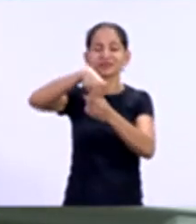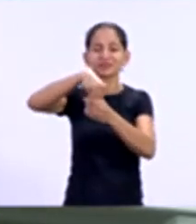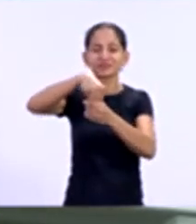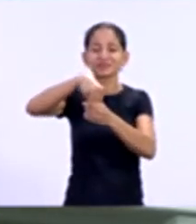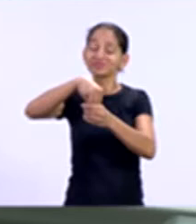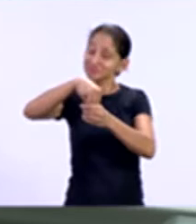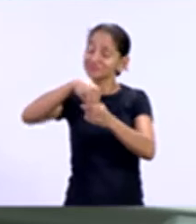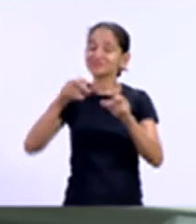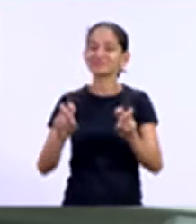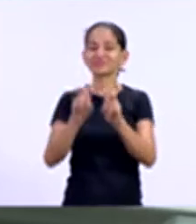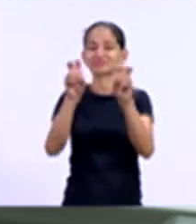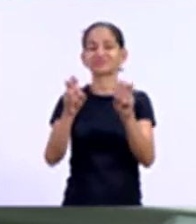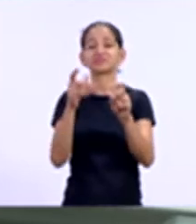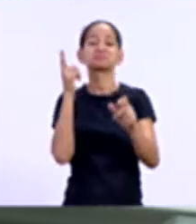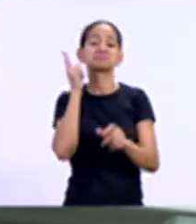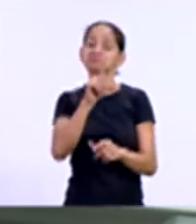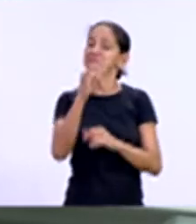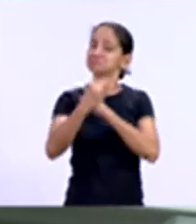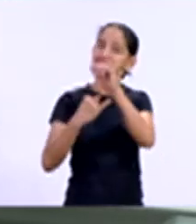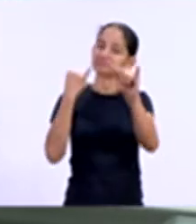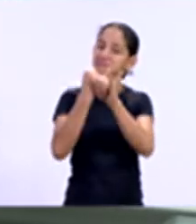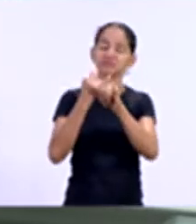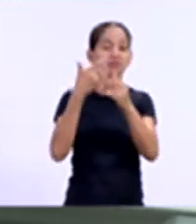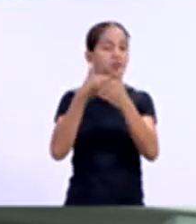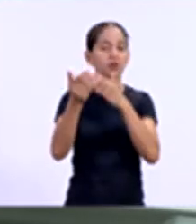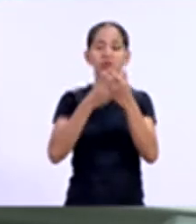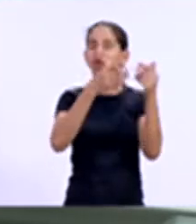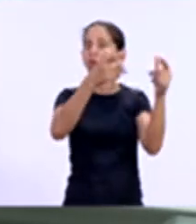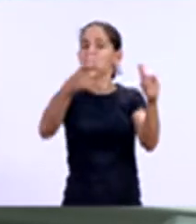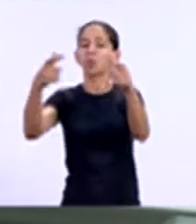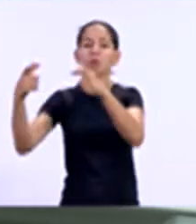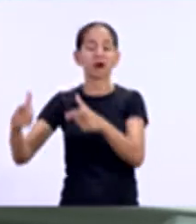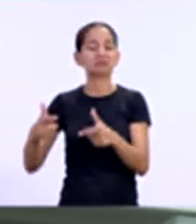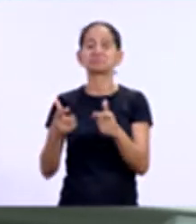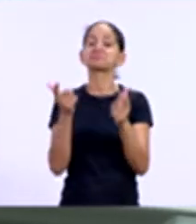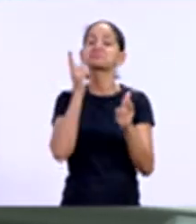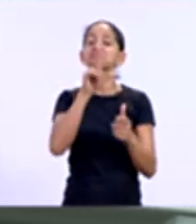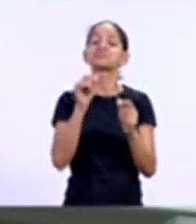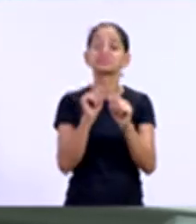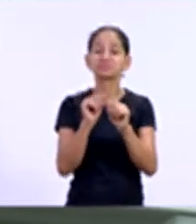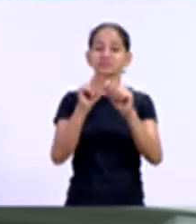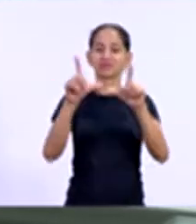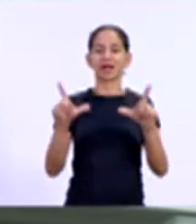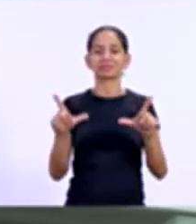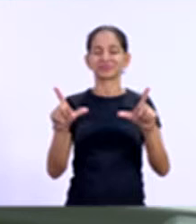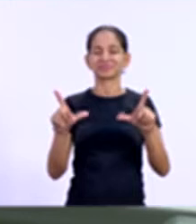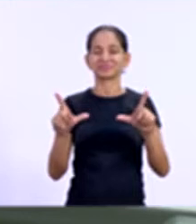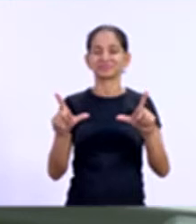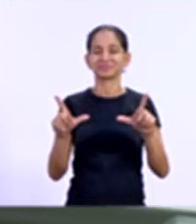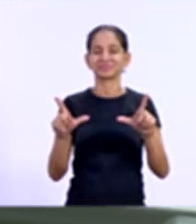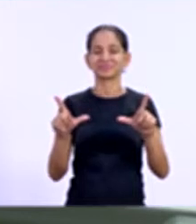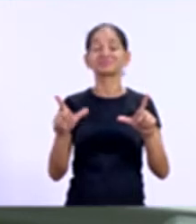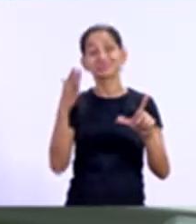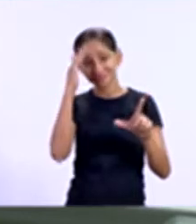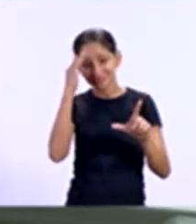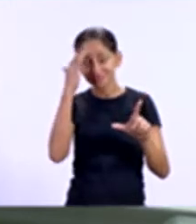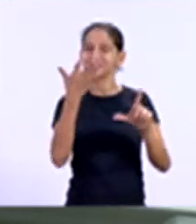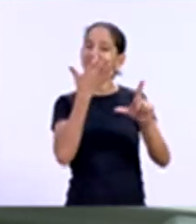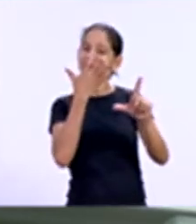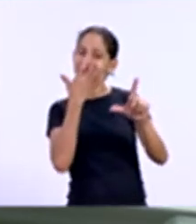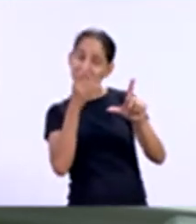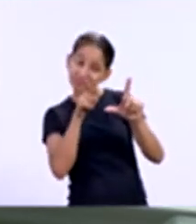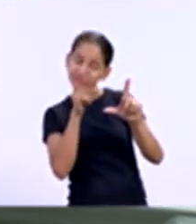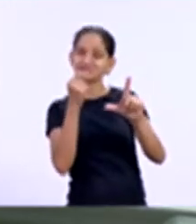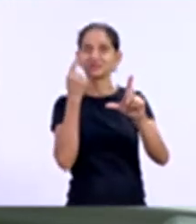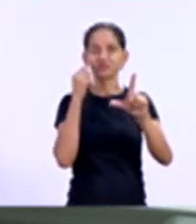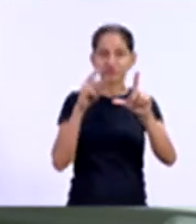você pode acessar de qualquer lugar, não precisa estar limitado geograficamente. Você pode acessar